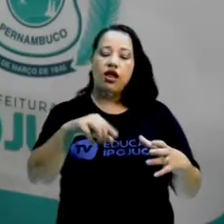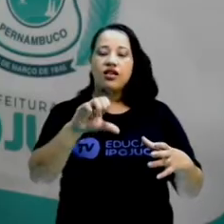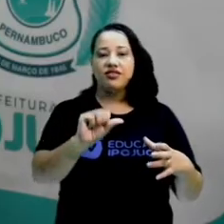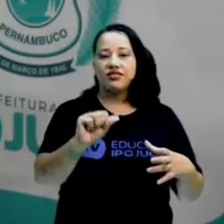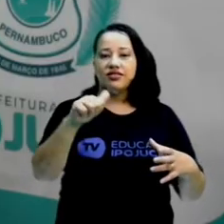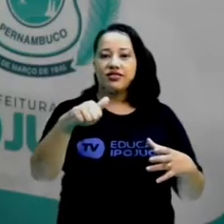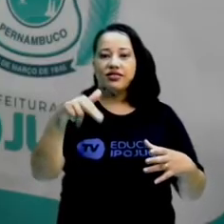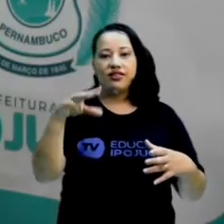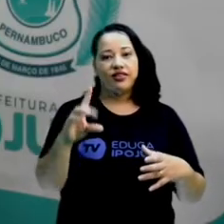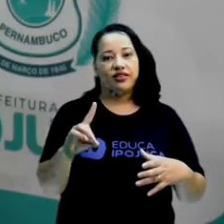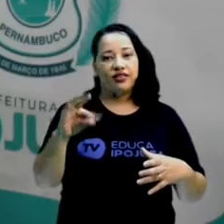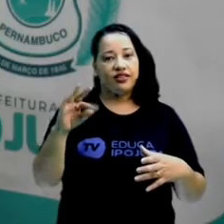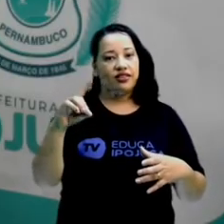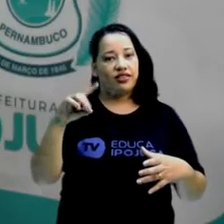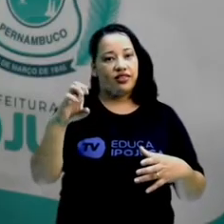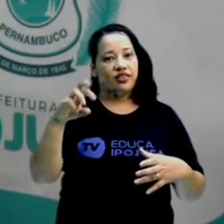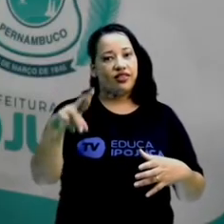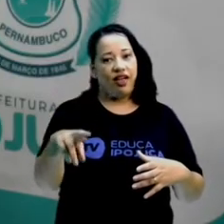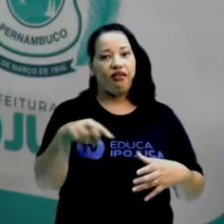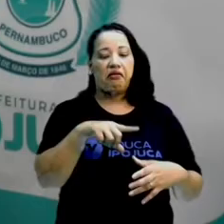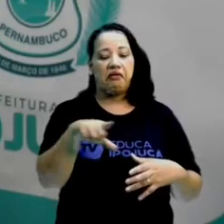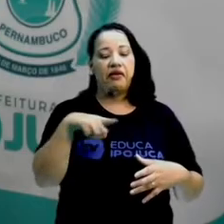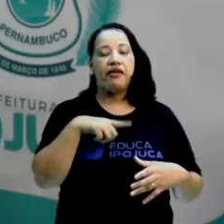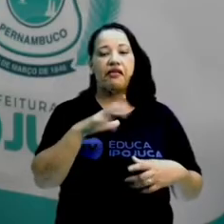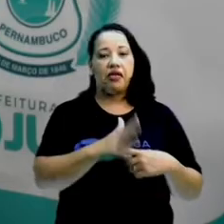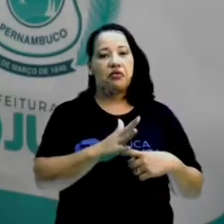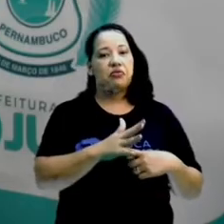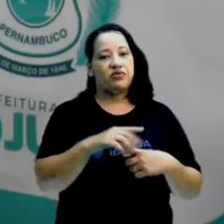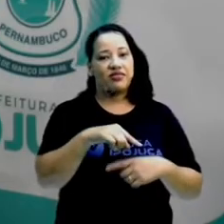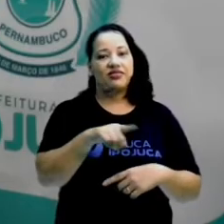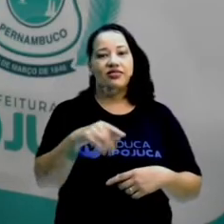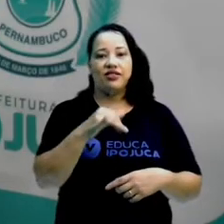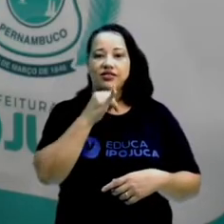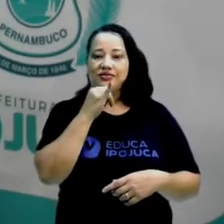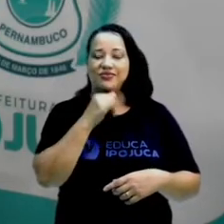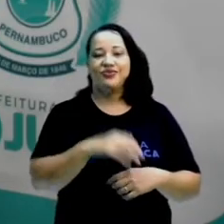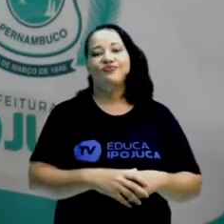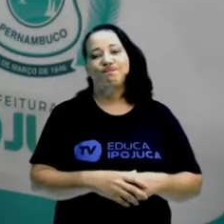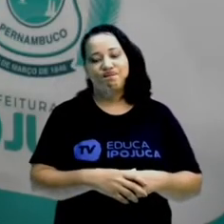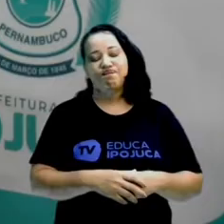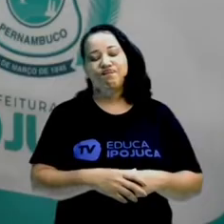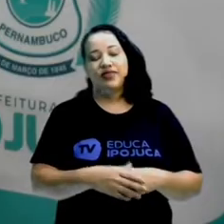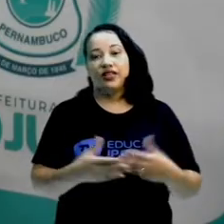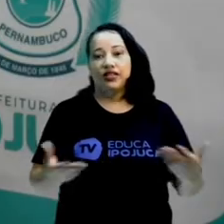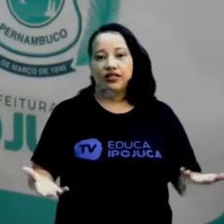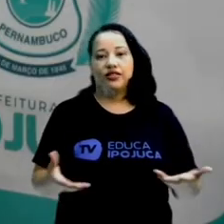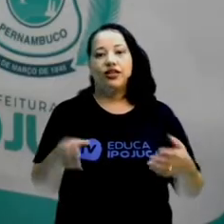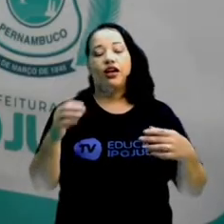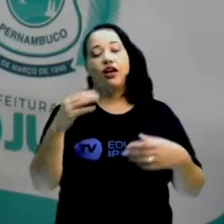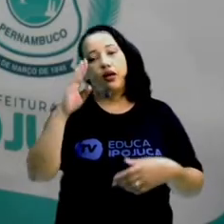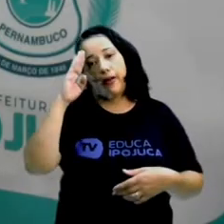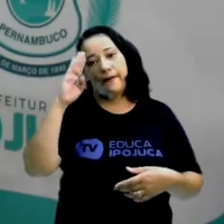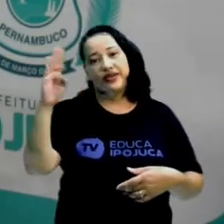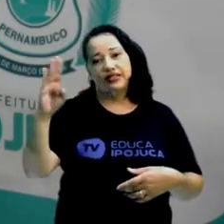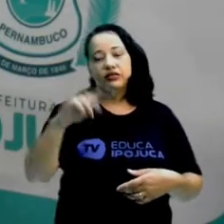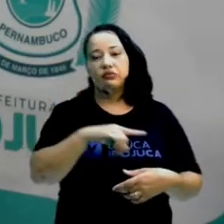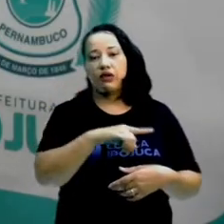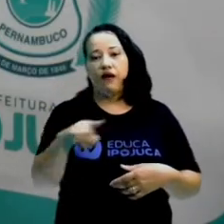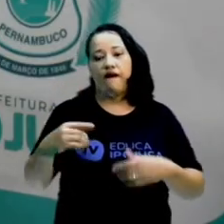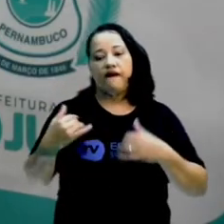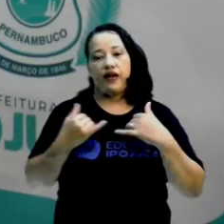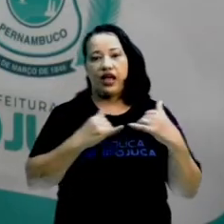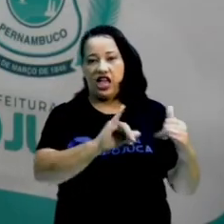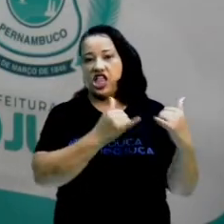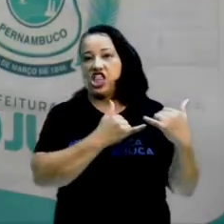que tem esse processo aí de automatização como exemplo. As principais fontes de energia